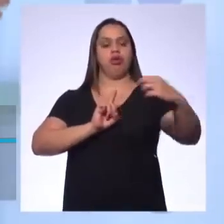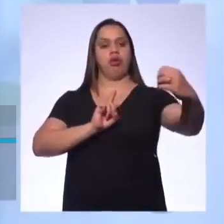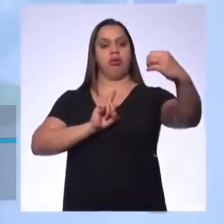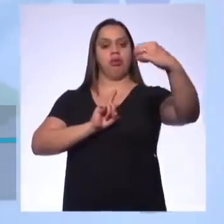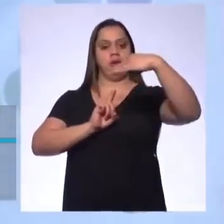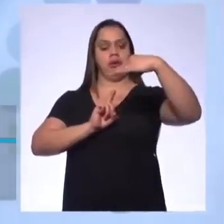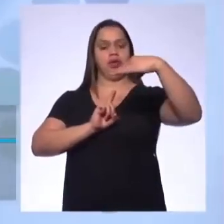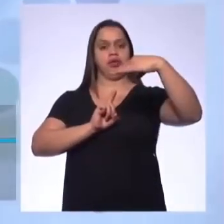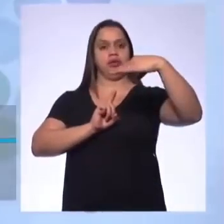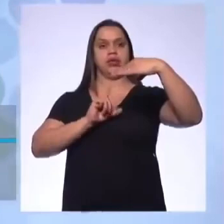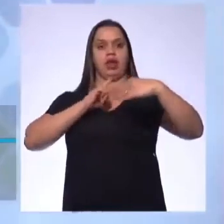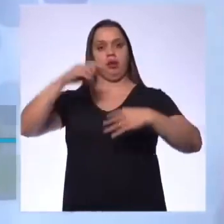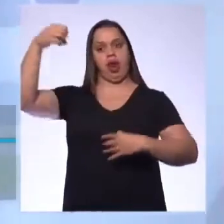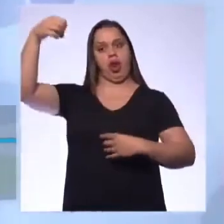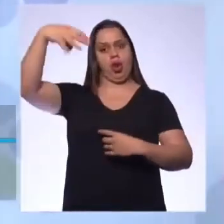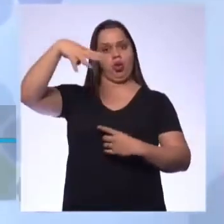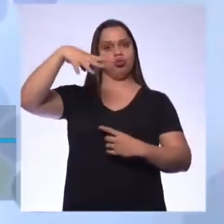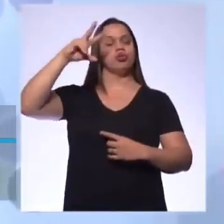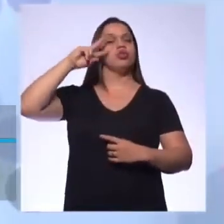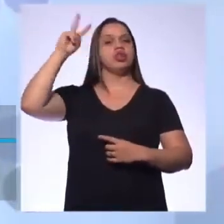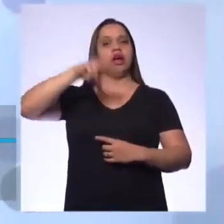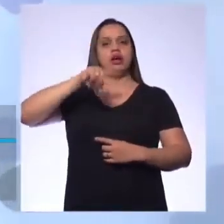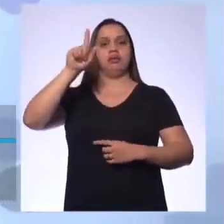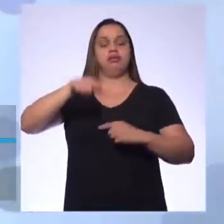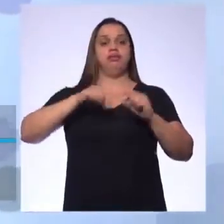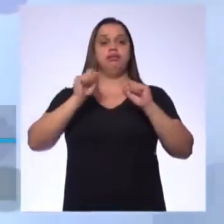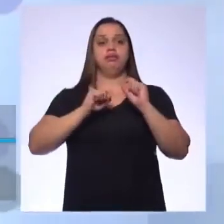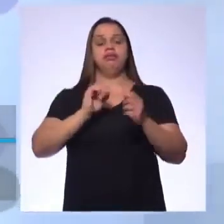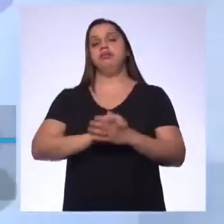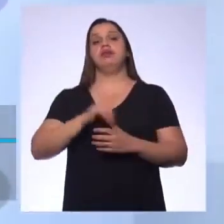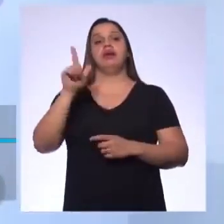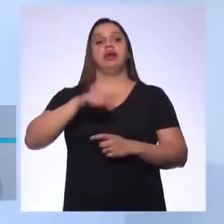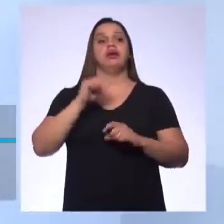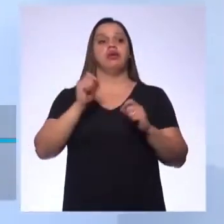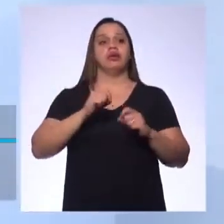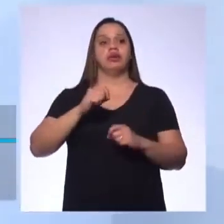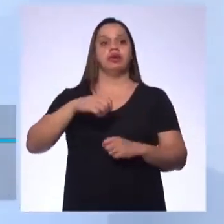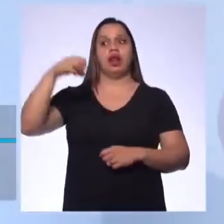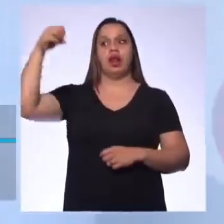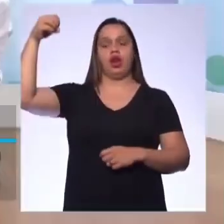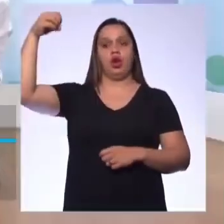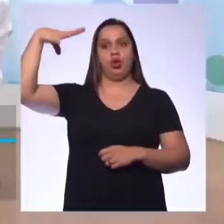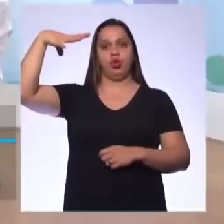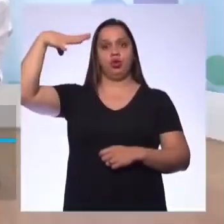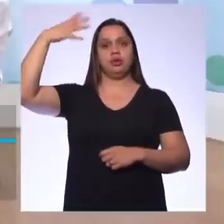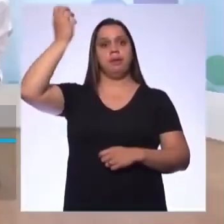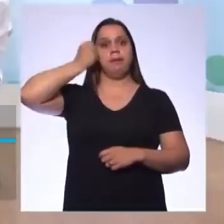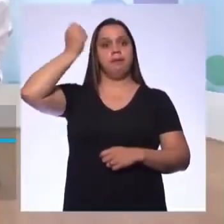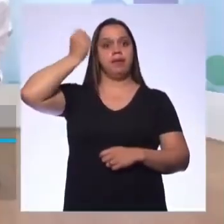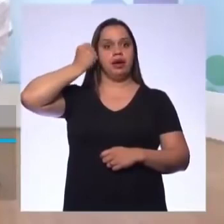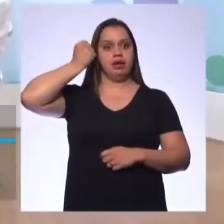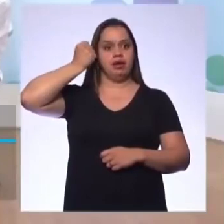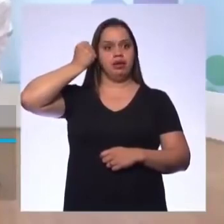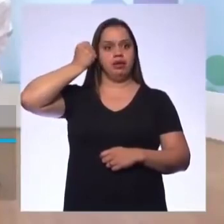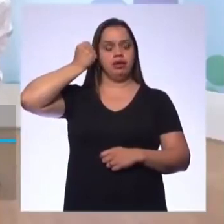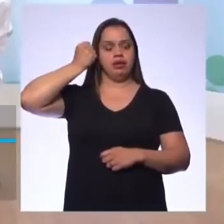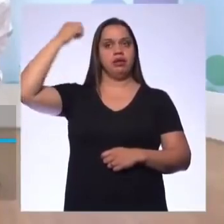cor dessas figuras aqui é a luz branca batendo nisso daqui